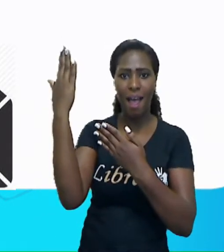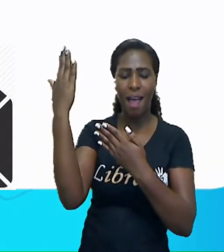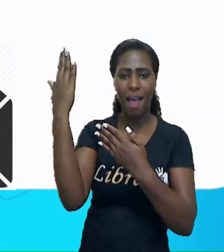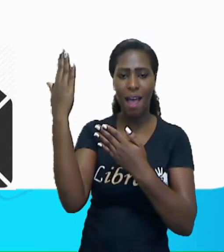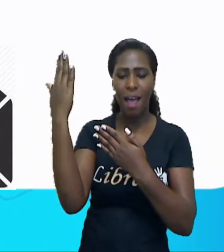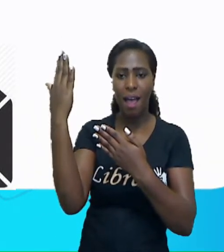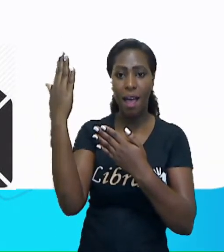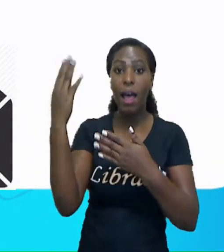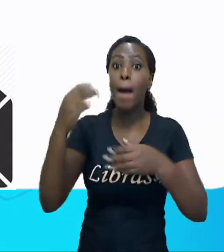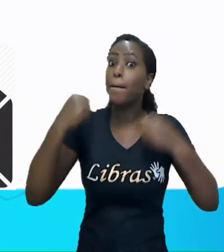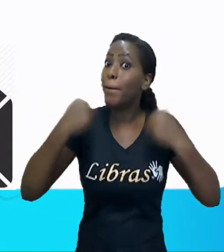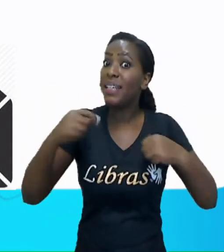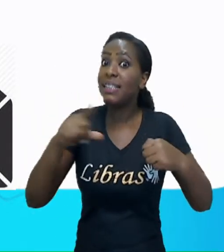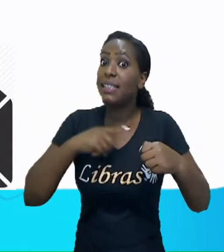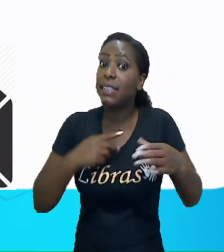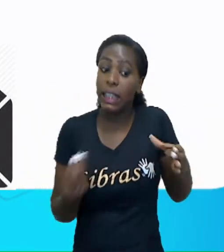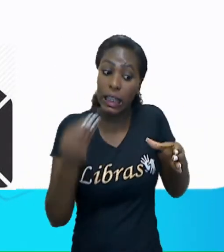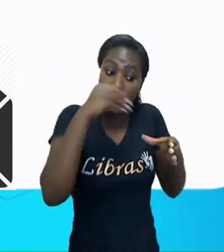assunto, uma